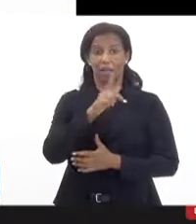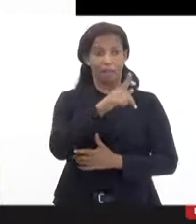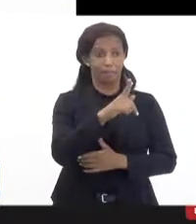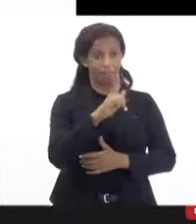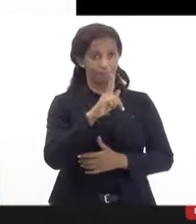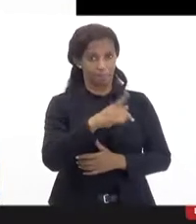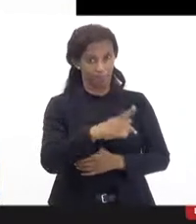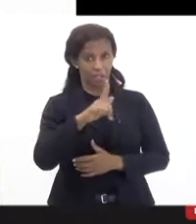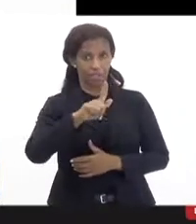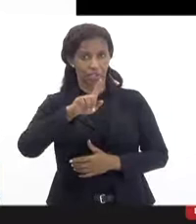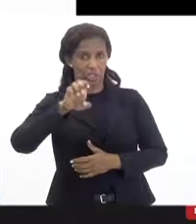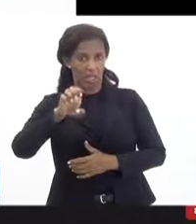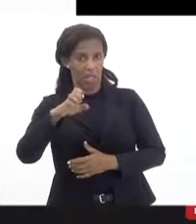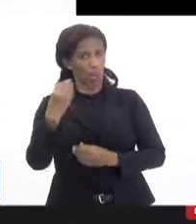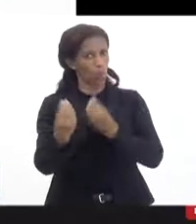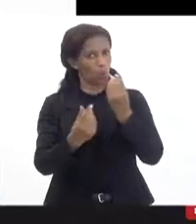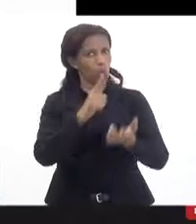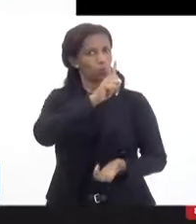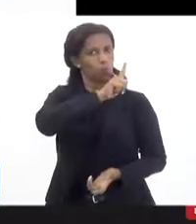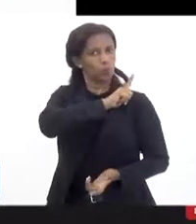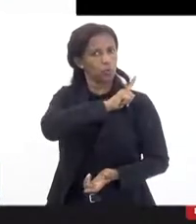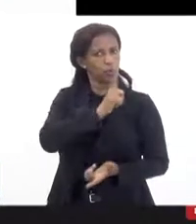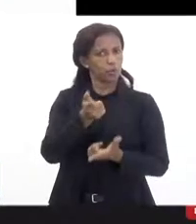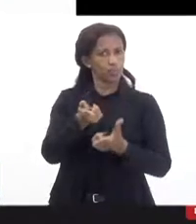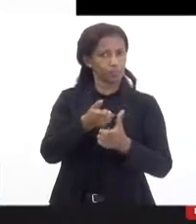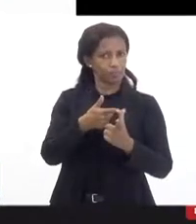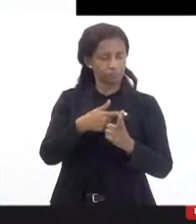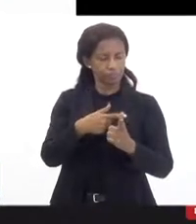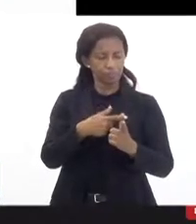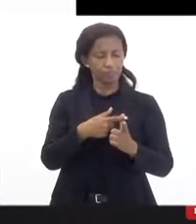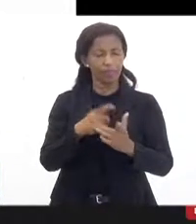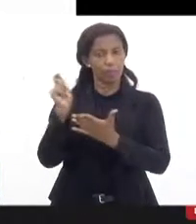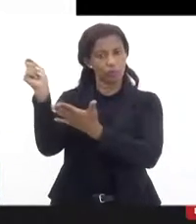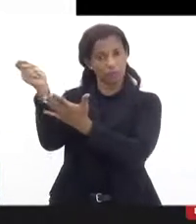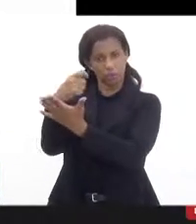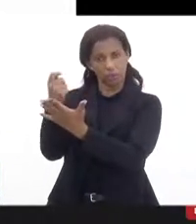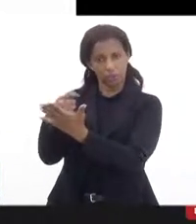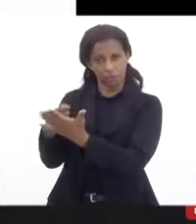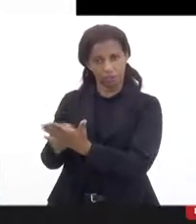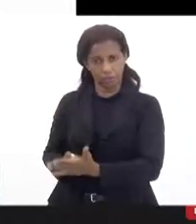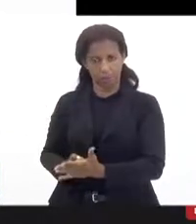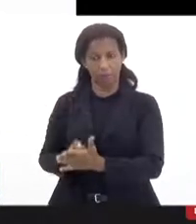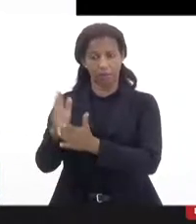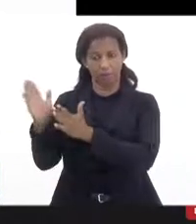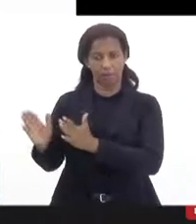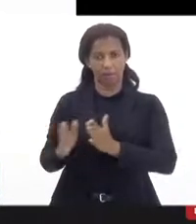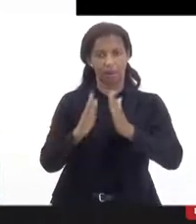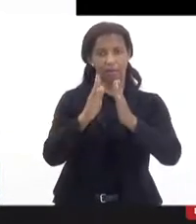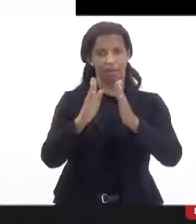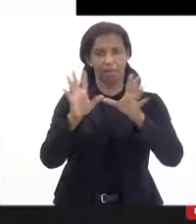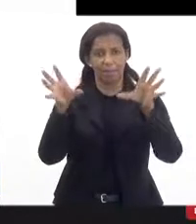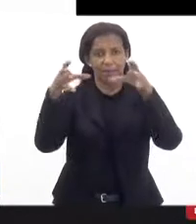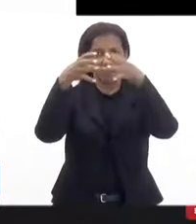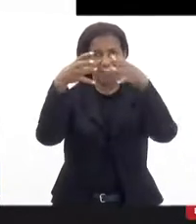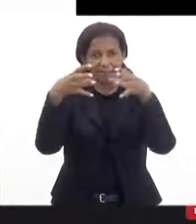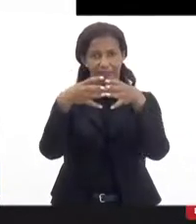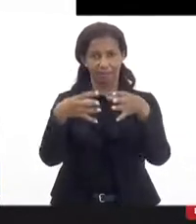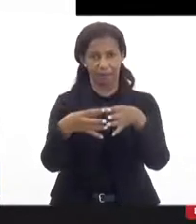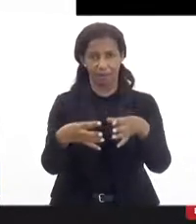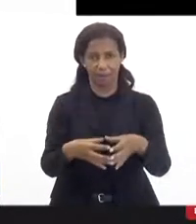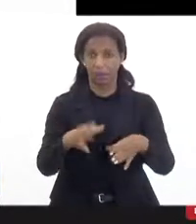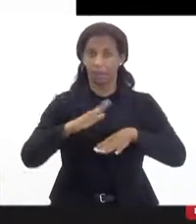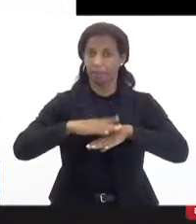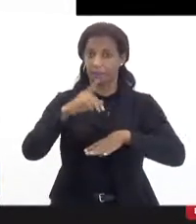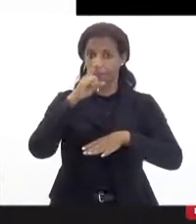né, como gestora da dívida ativa e dos créditos escritos, parte para as classes específicas de risco,